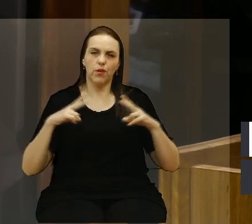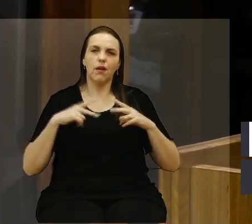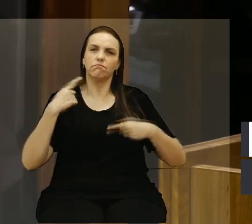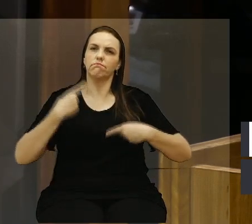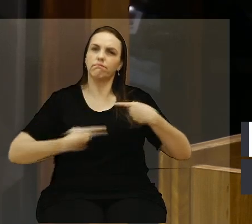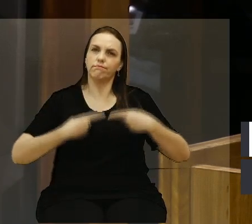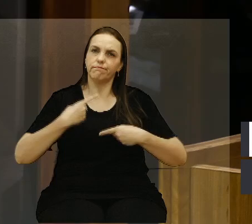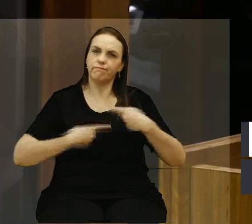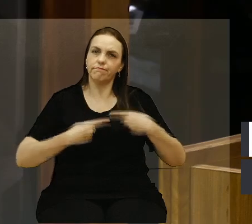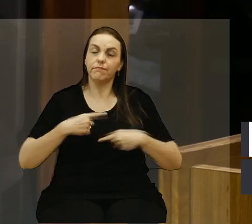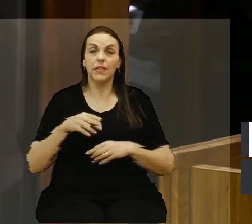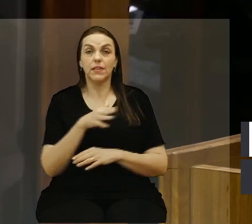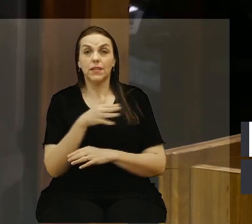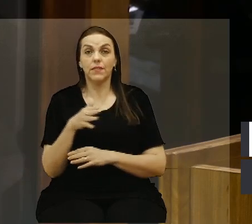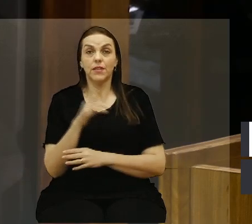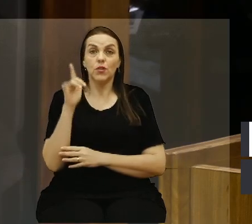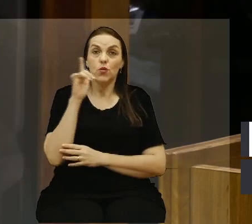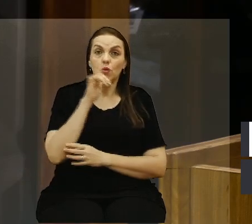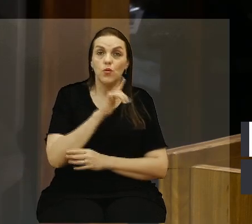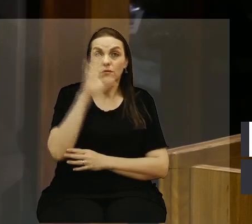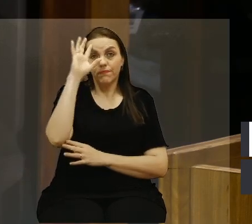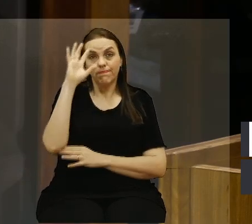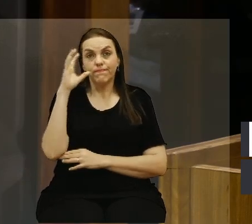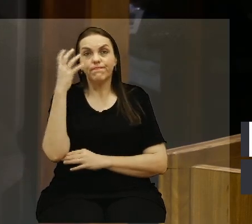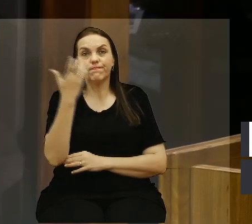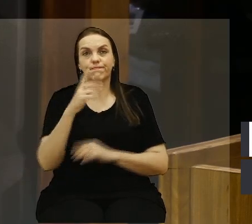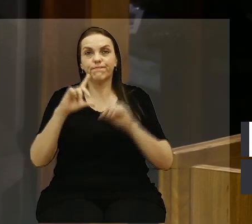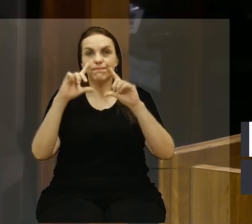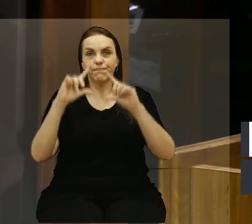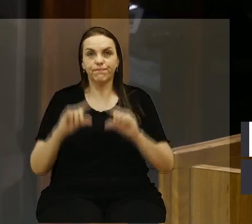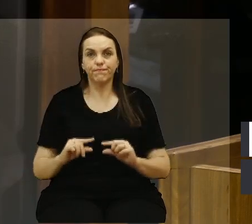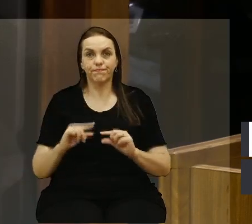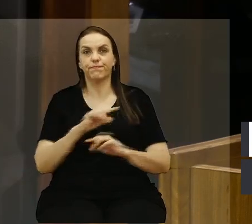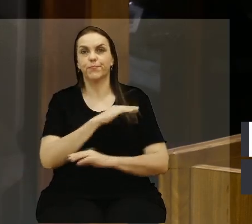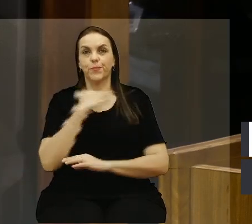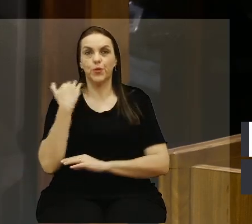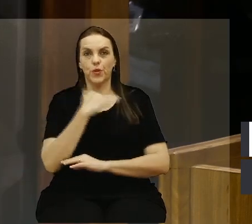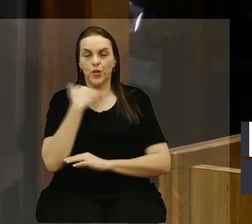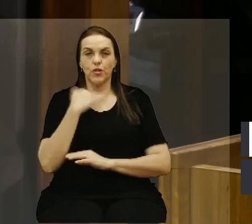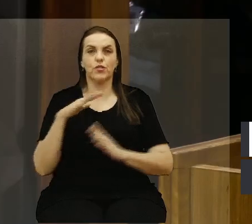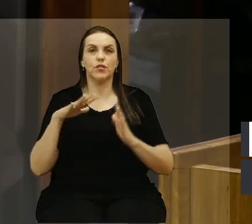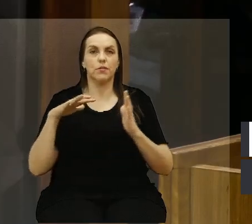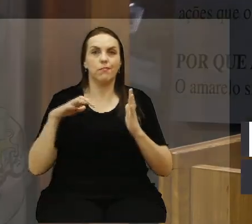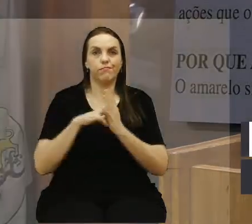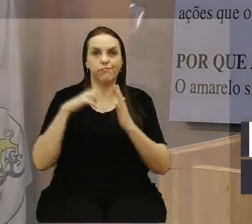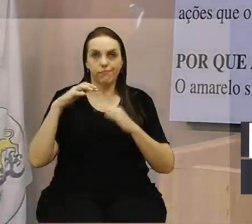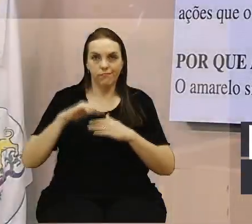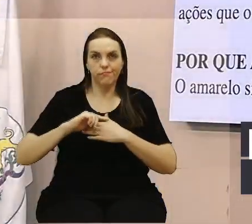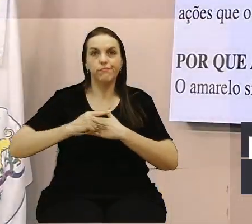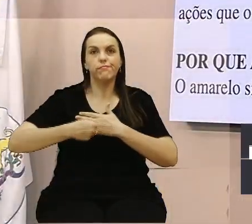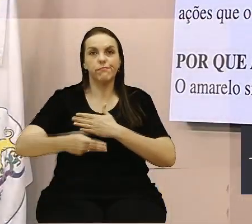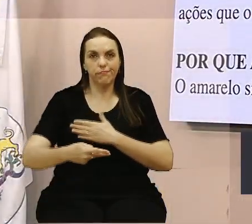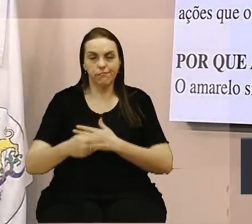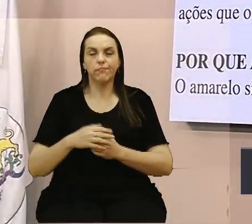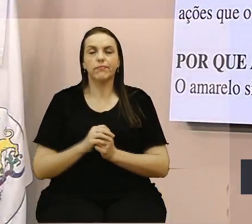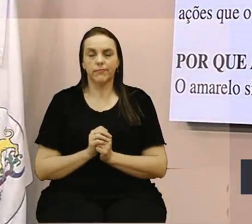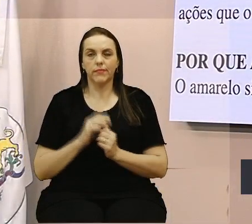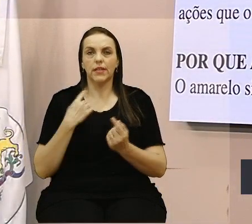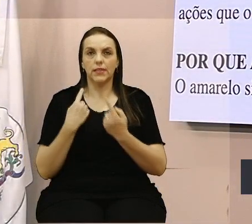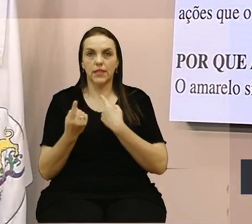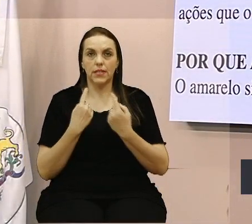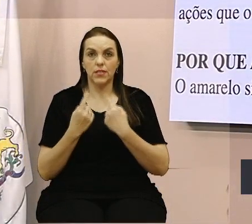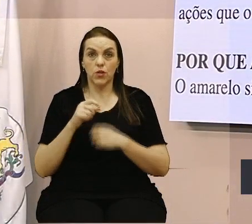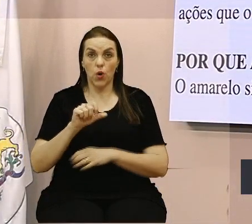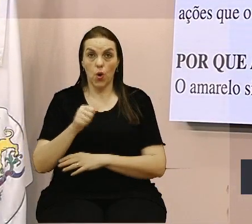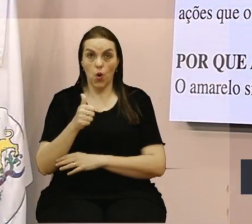para talvez conseguirmos soluções para a redução no número de mortos e sequelados no trânsito. Porque o dia 11 de maio,